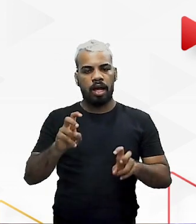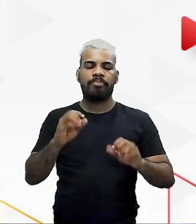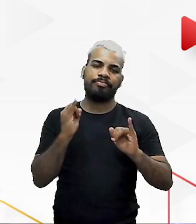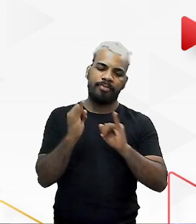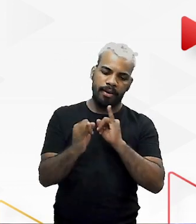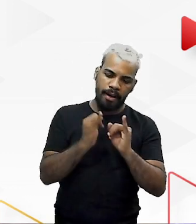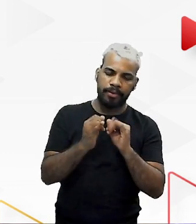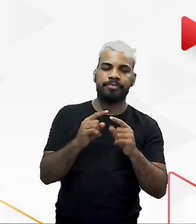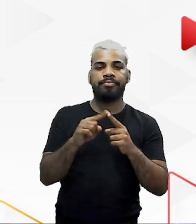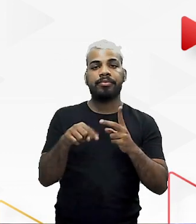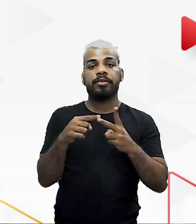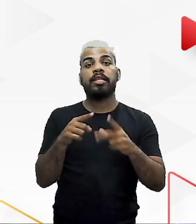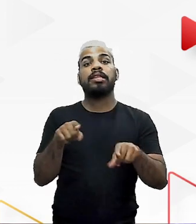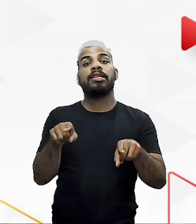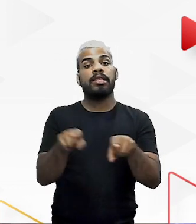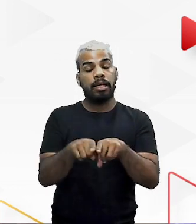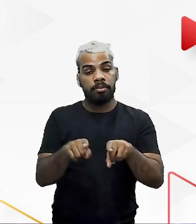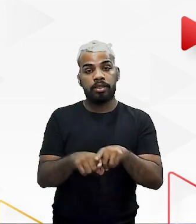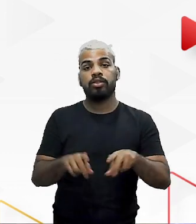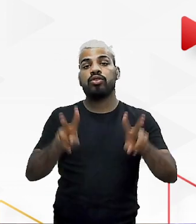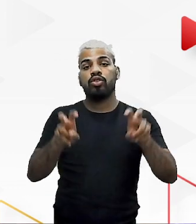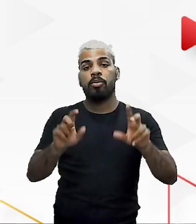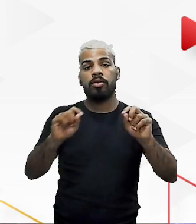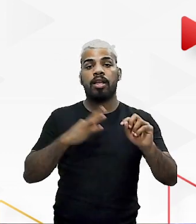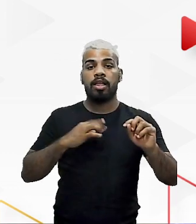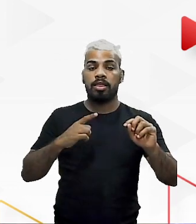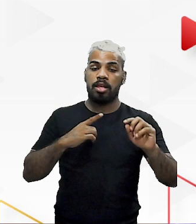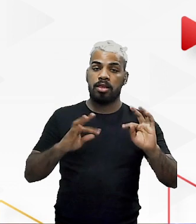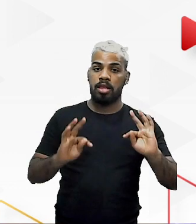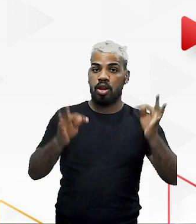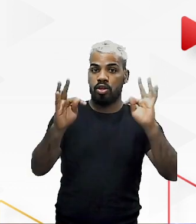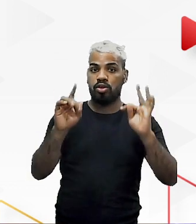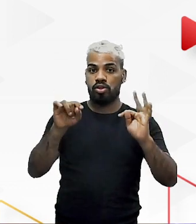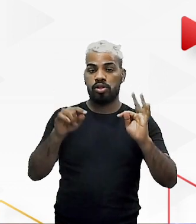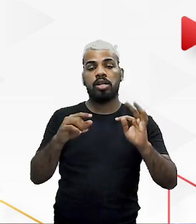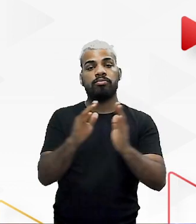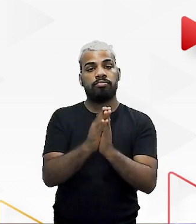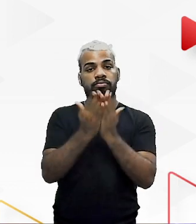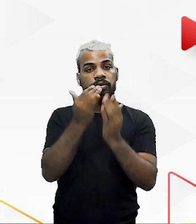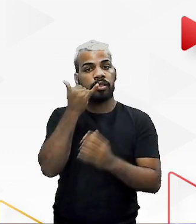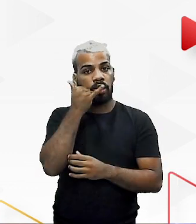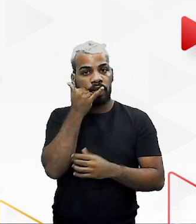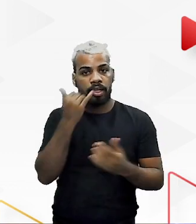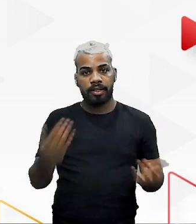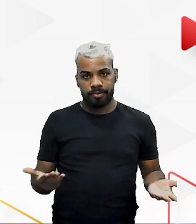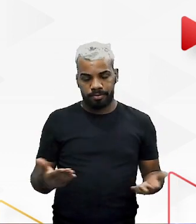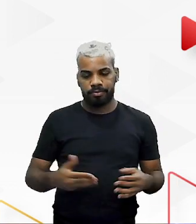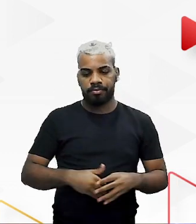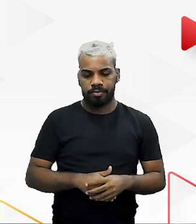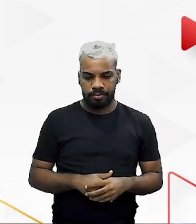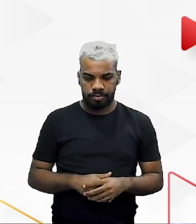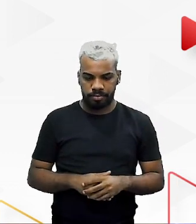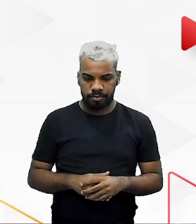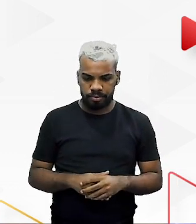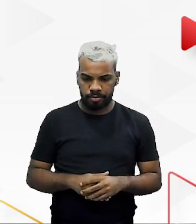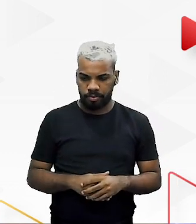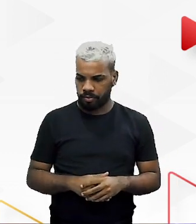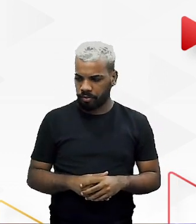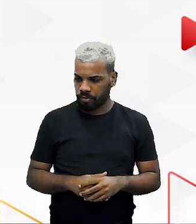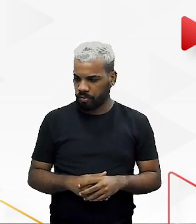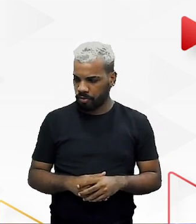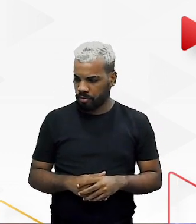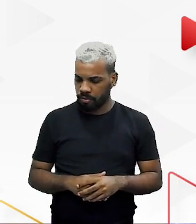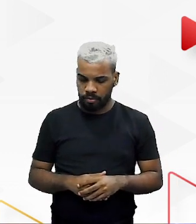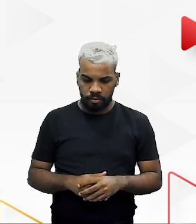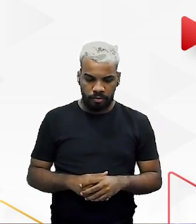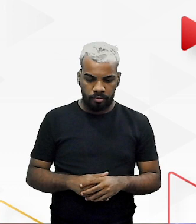né, e também do avanço tecnológico dos celulares, né, dos smartphones, que eles ali permitem que você faça